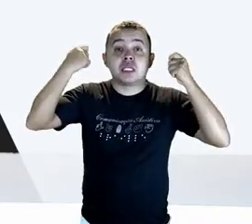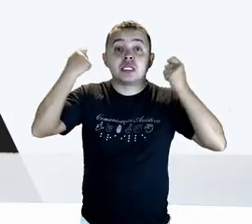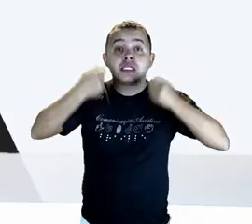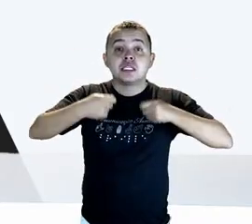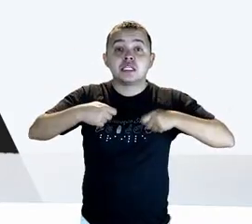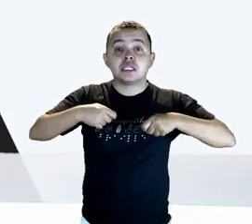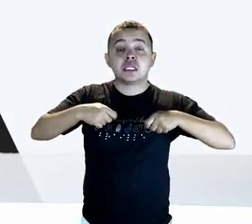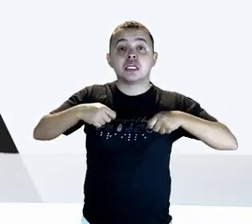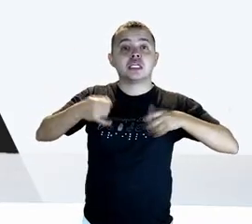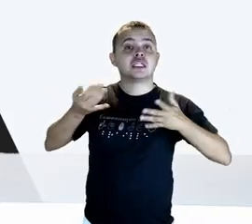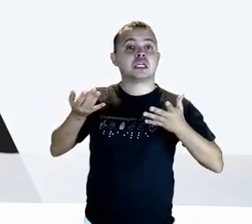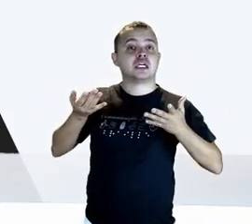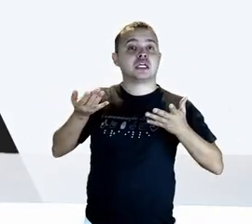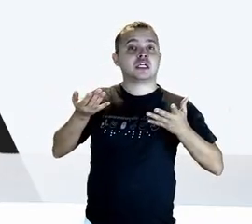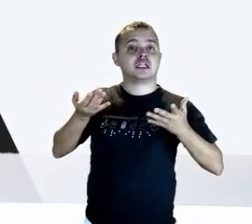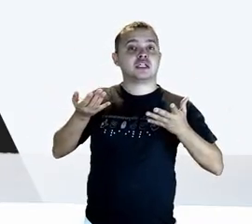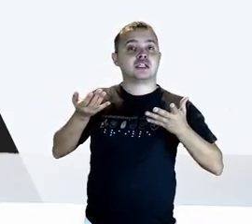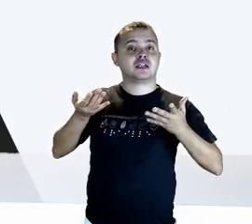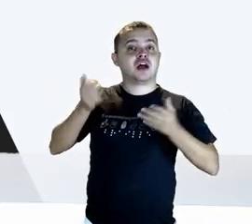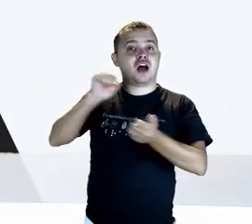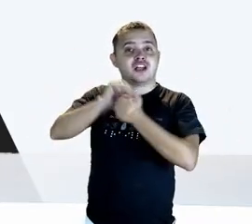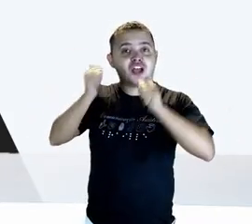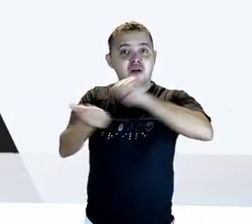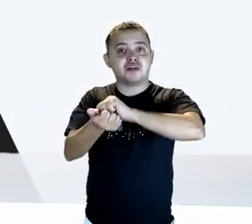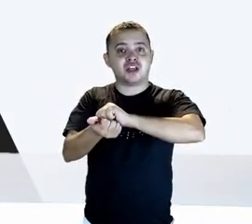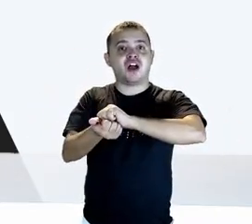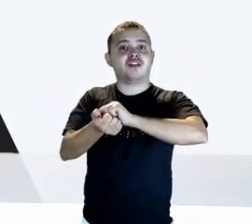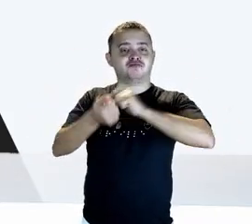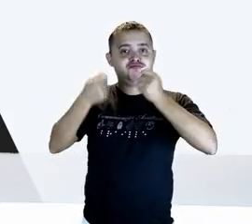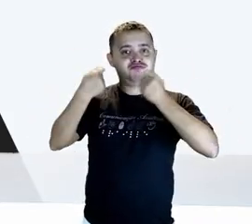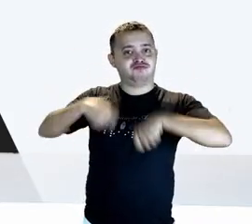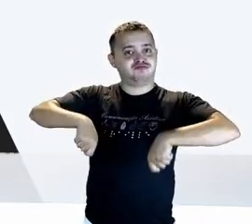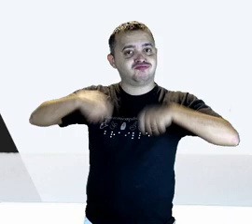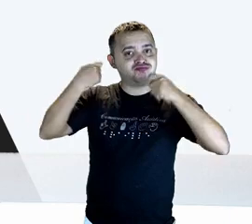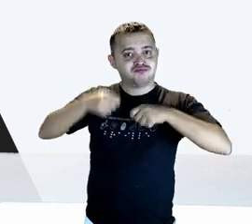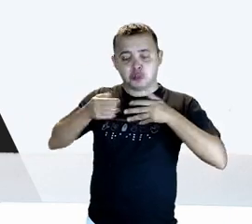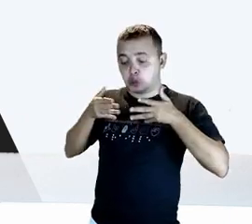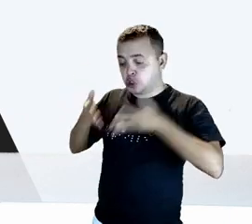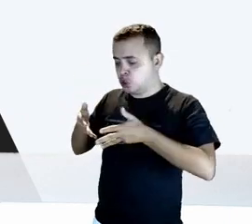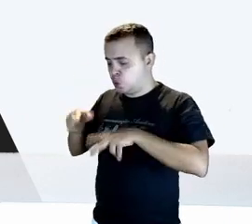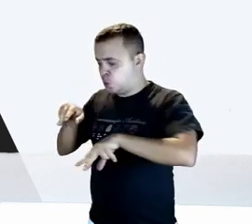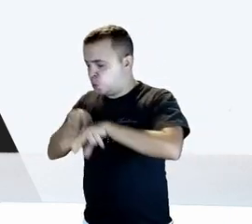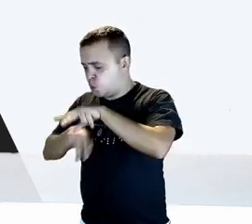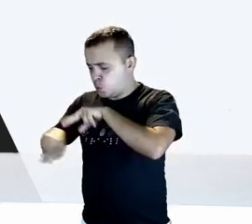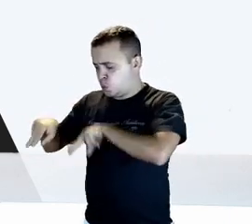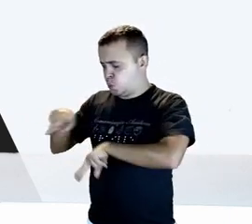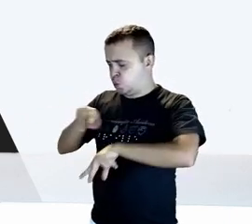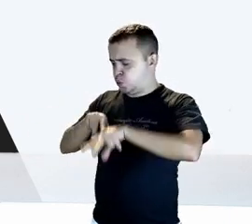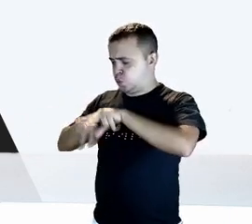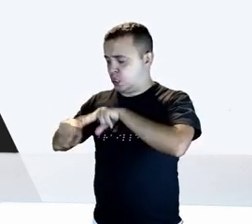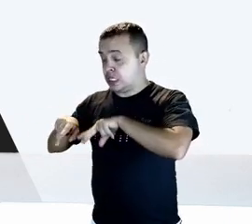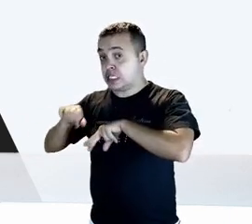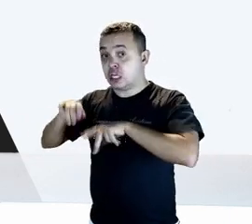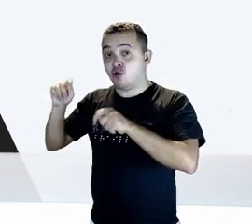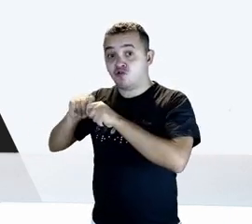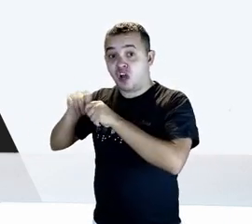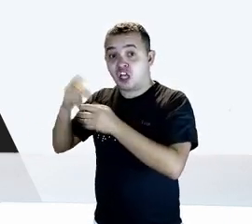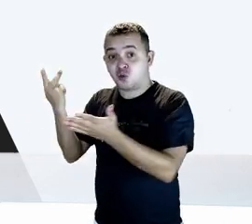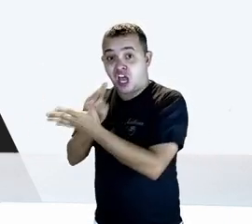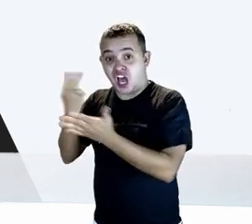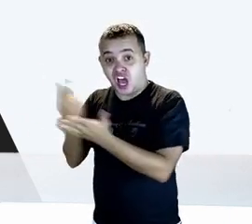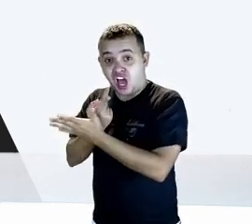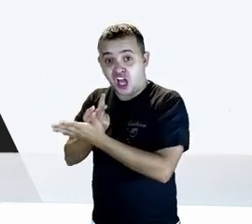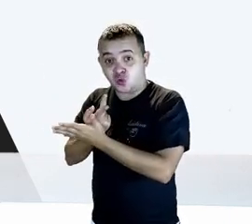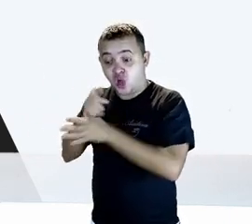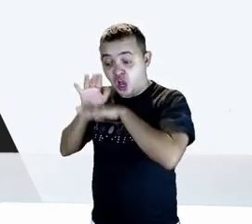de improvisação, por incrível que pareça. O primeiro atendimento mal sucedido pode